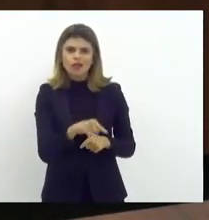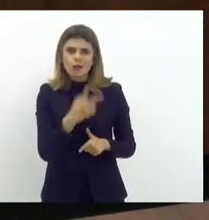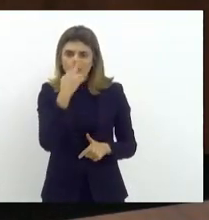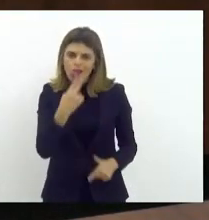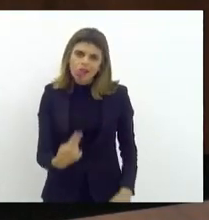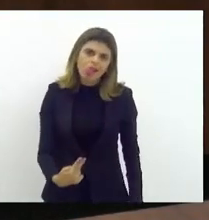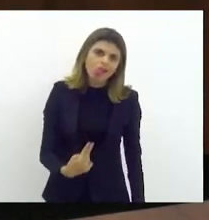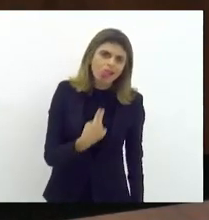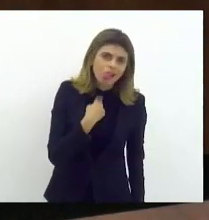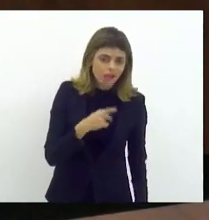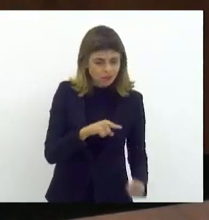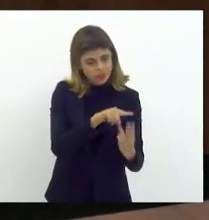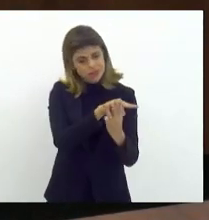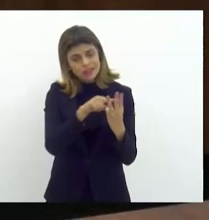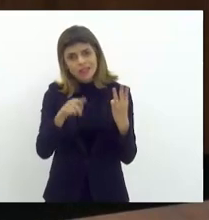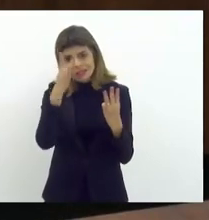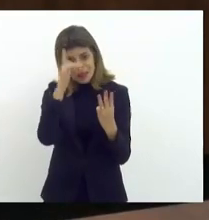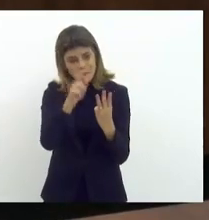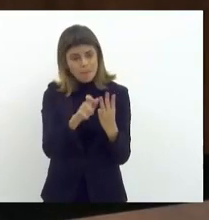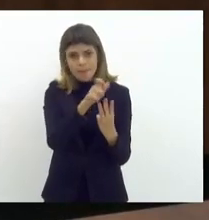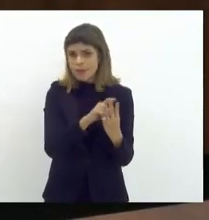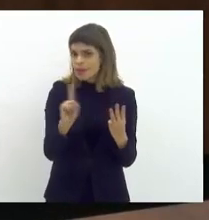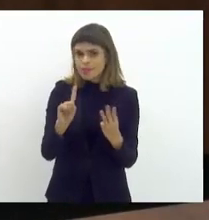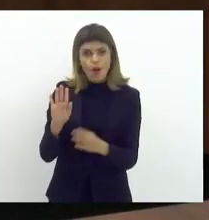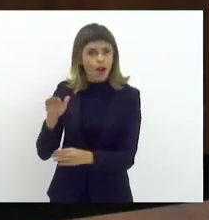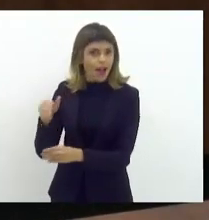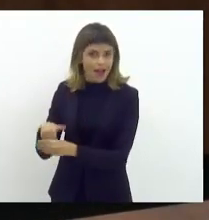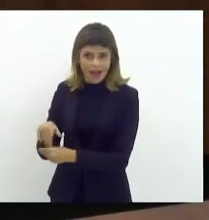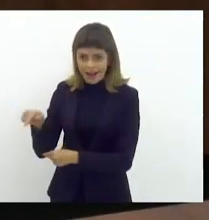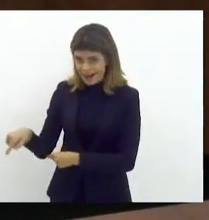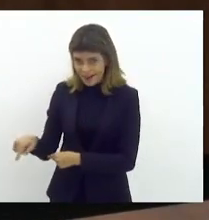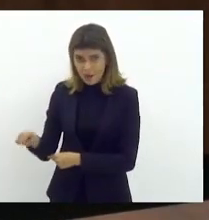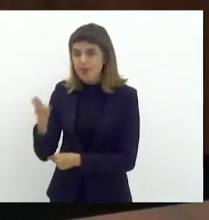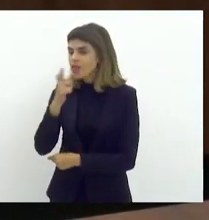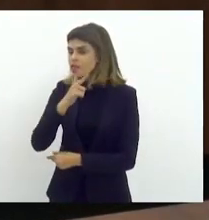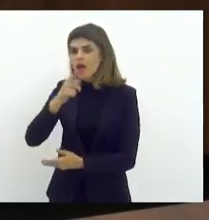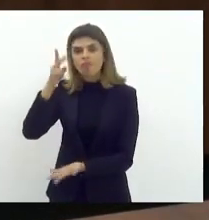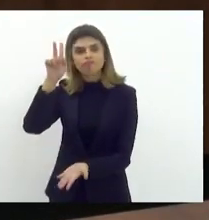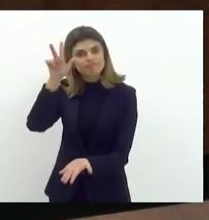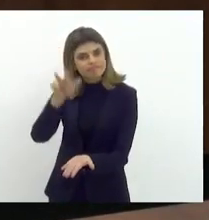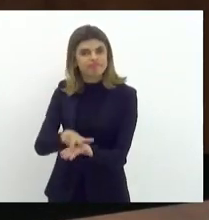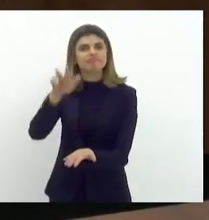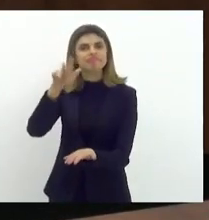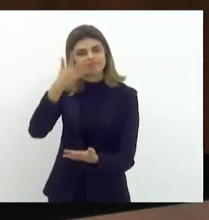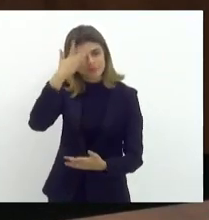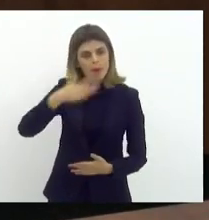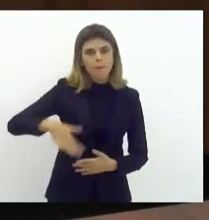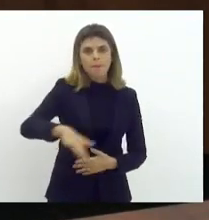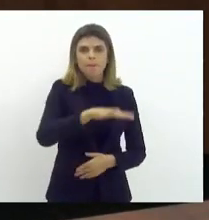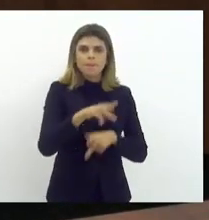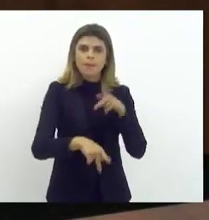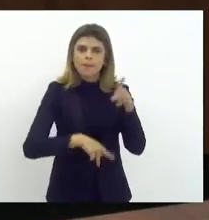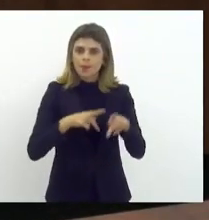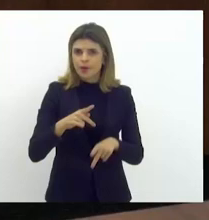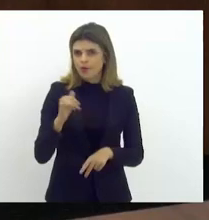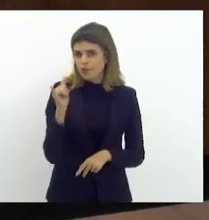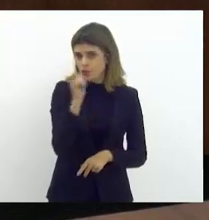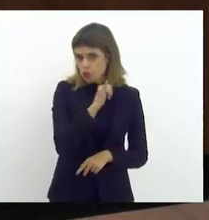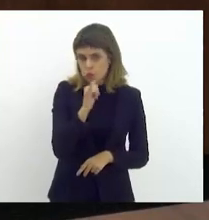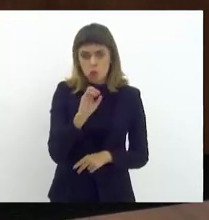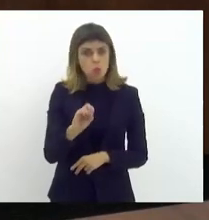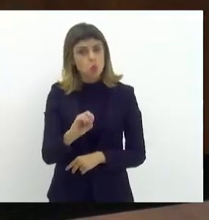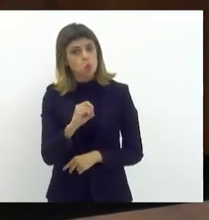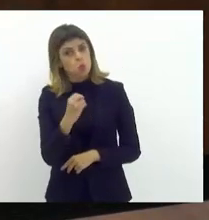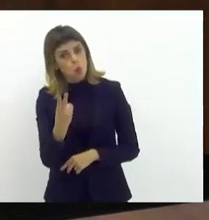de três sujeitos não eleitos não legitimados pela população fluminense ou